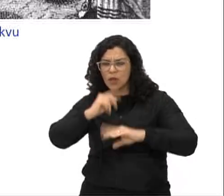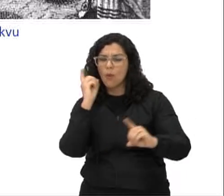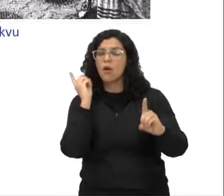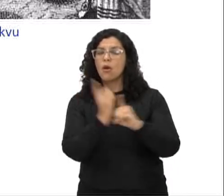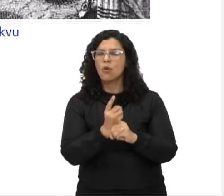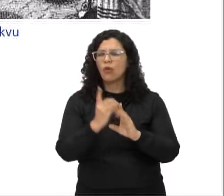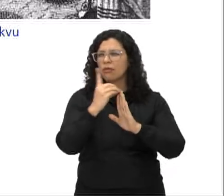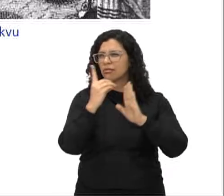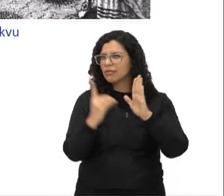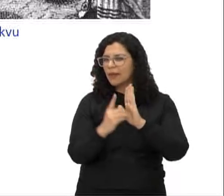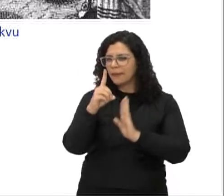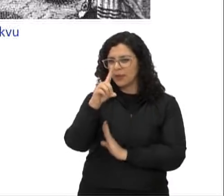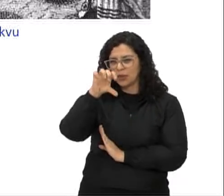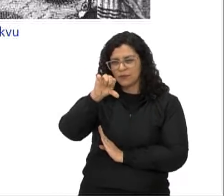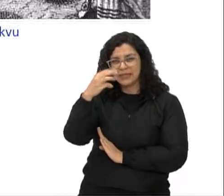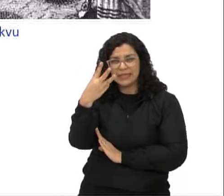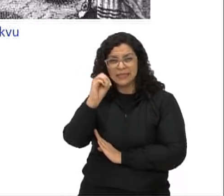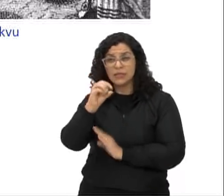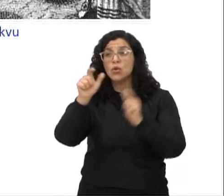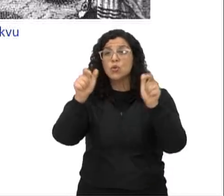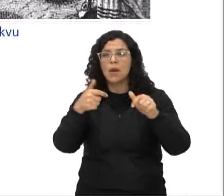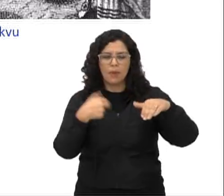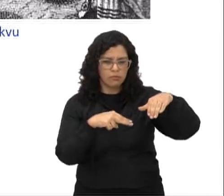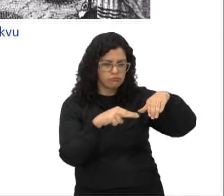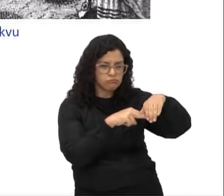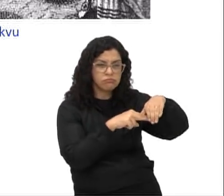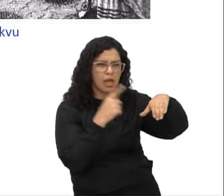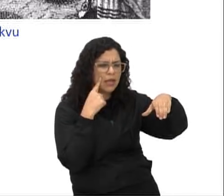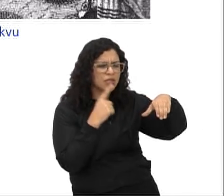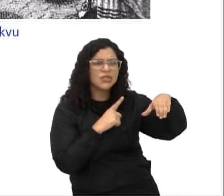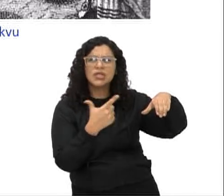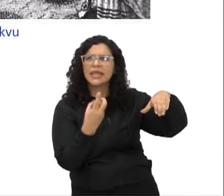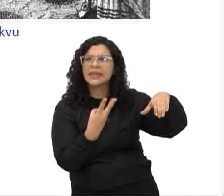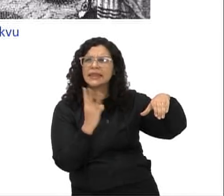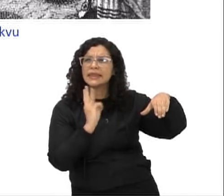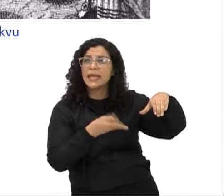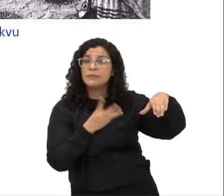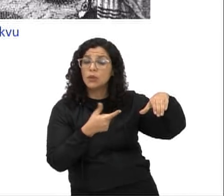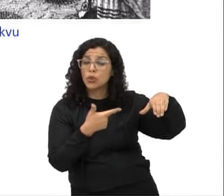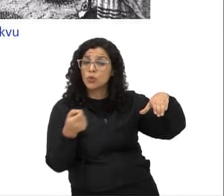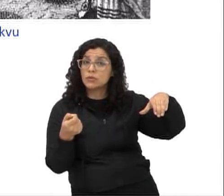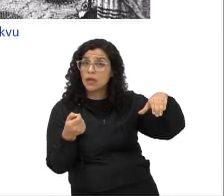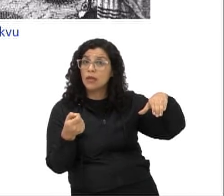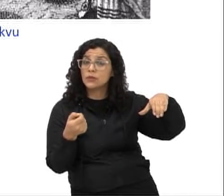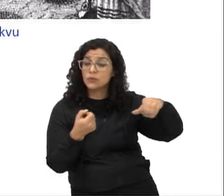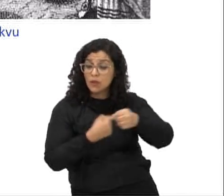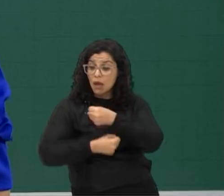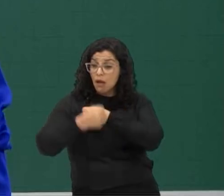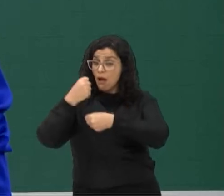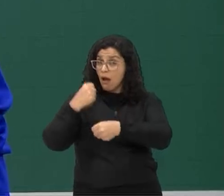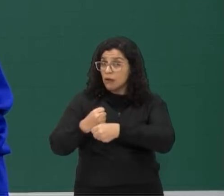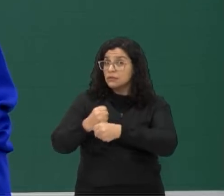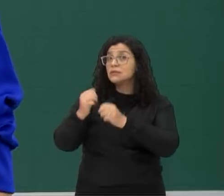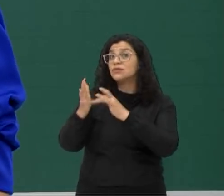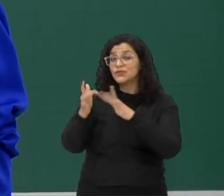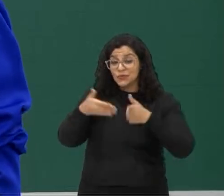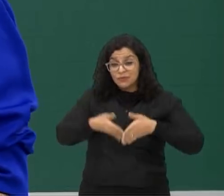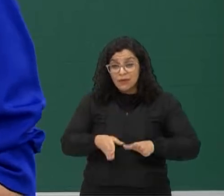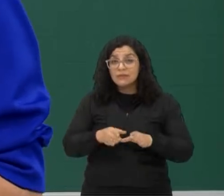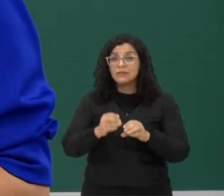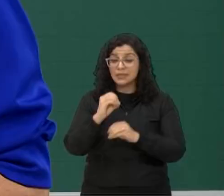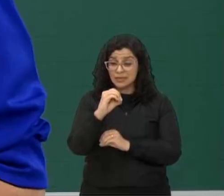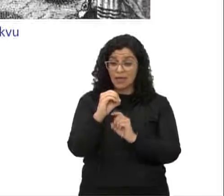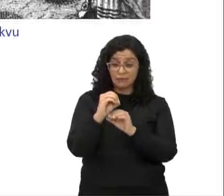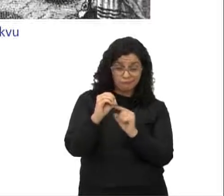encontrou na década de 1930 uma tumba que datava de 3200 a.C., de